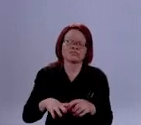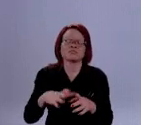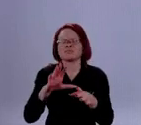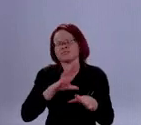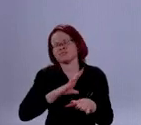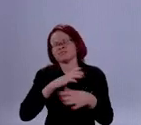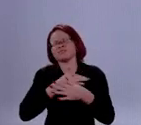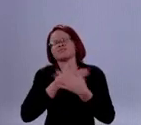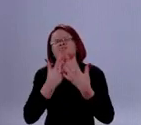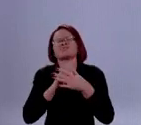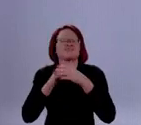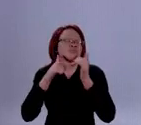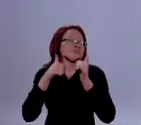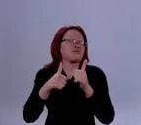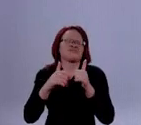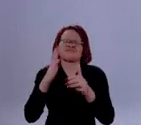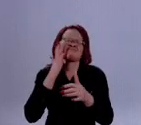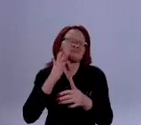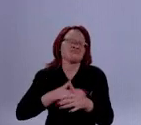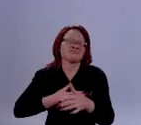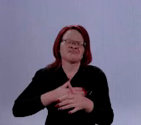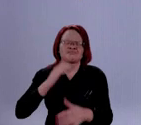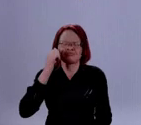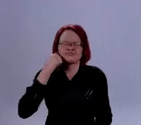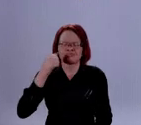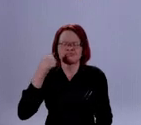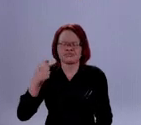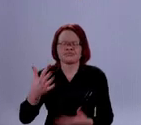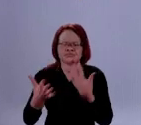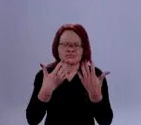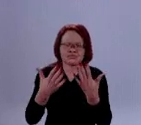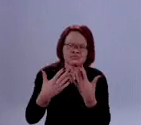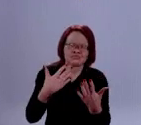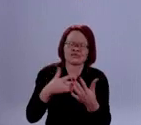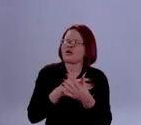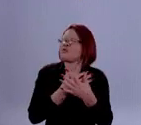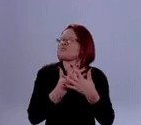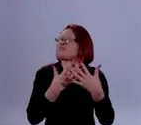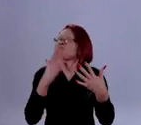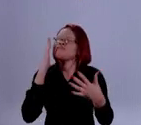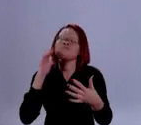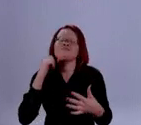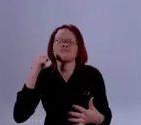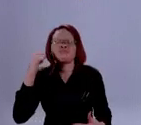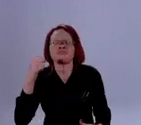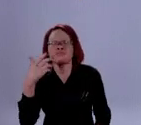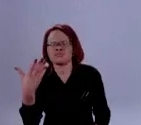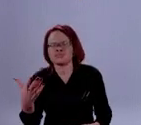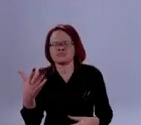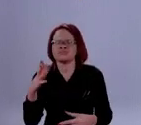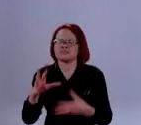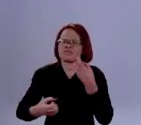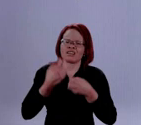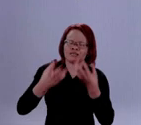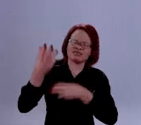passei um dia maravilhoso com os meus avós conversei longamente com o meu avô ele